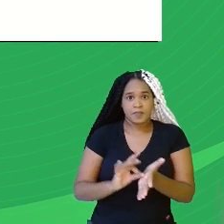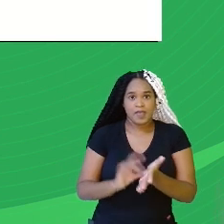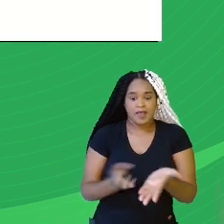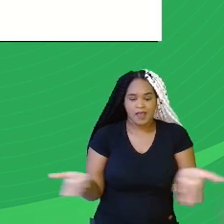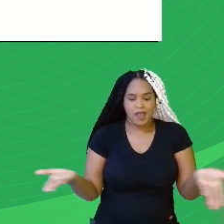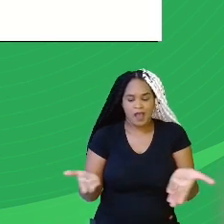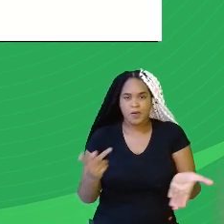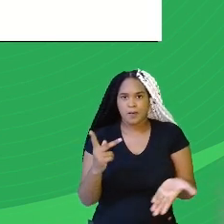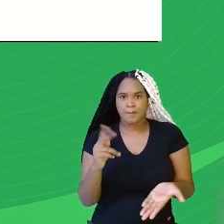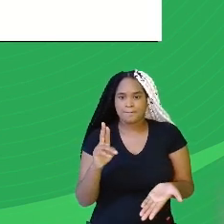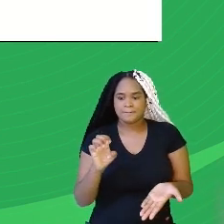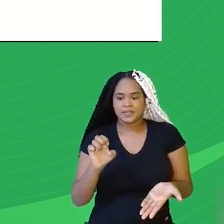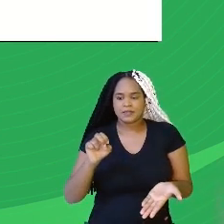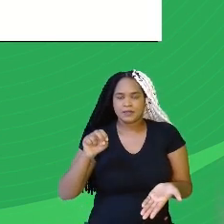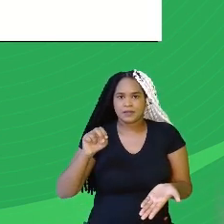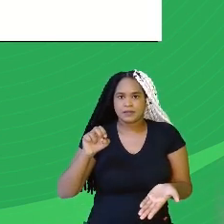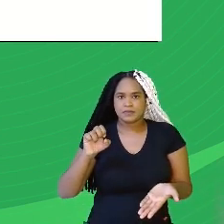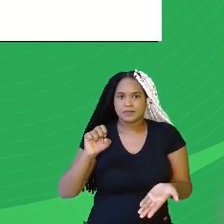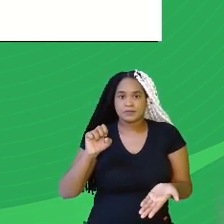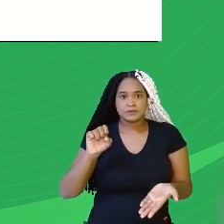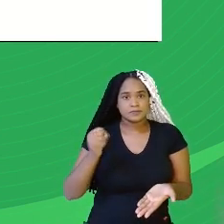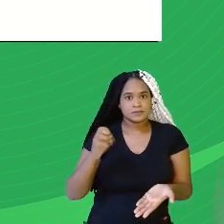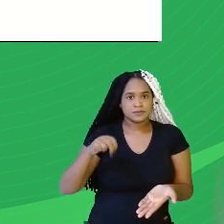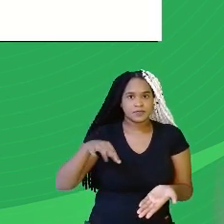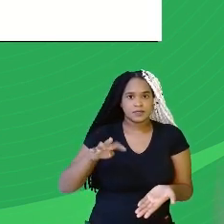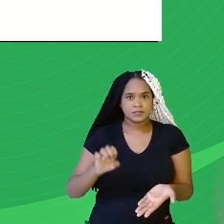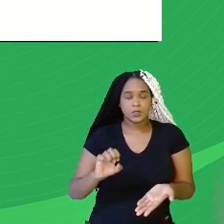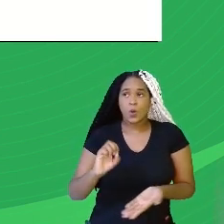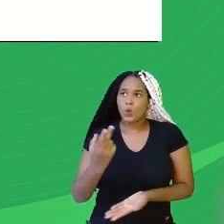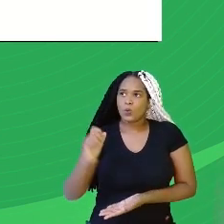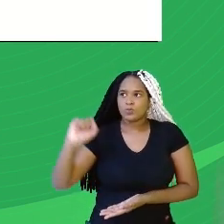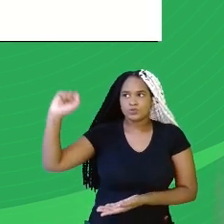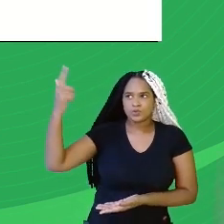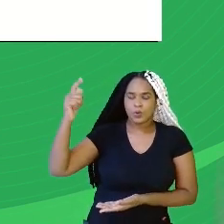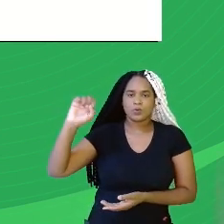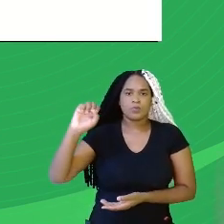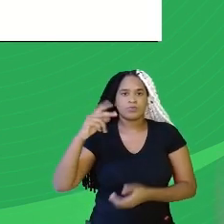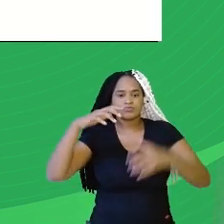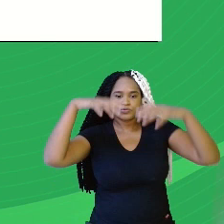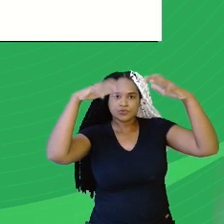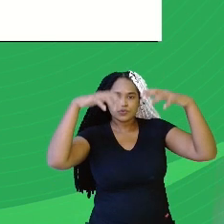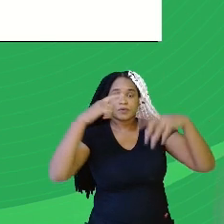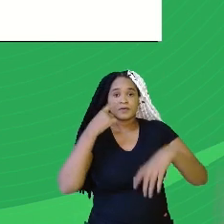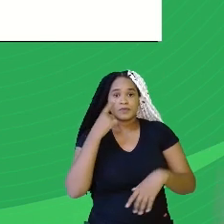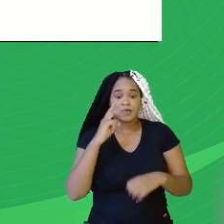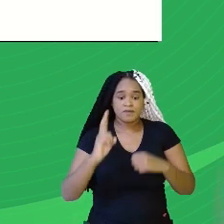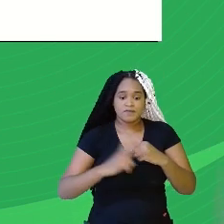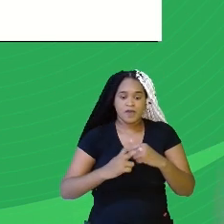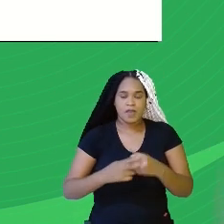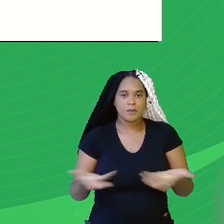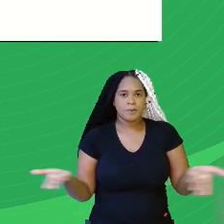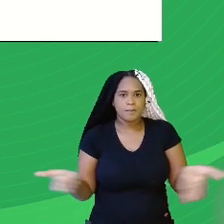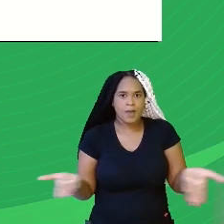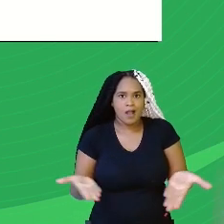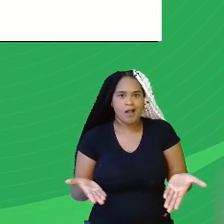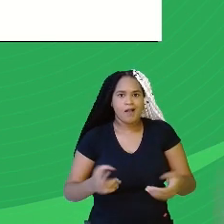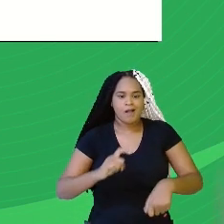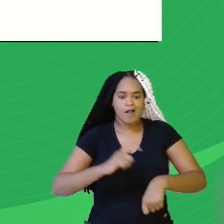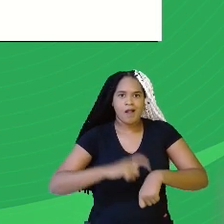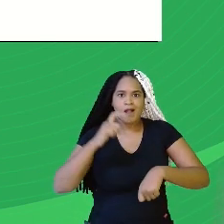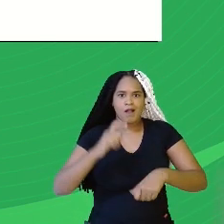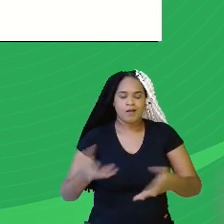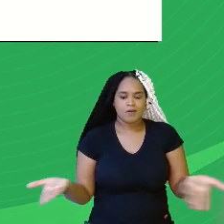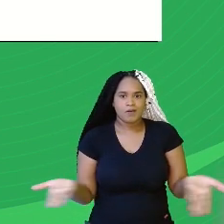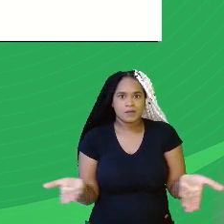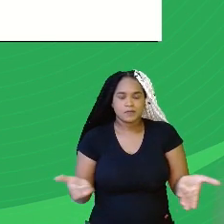tem agora. Ou agora é chuva, ou agora é sol. Então, os verbos ainda estão no presente. Aí tem aí a